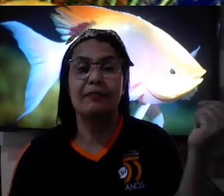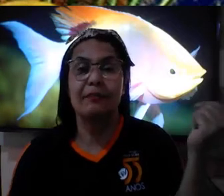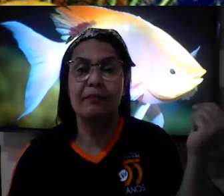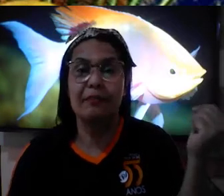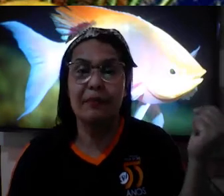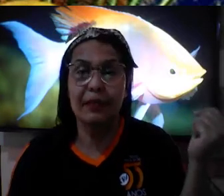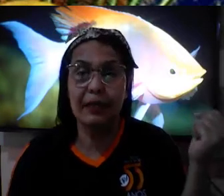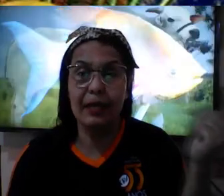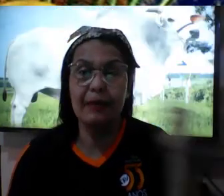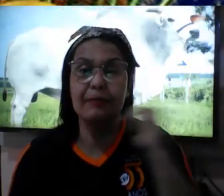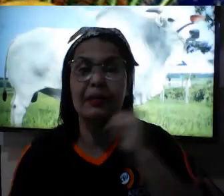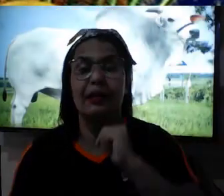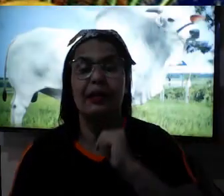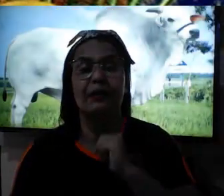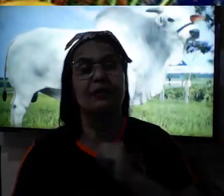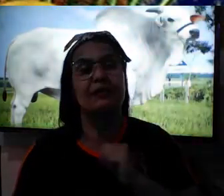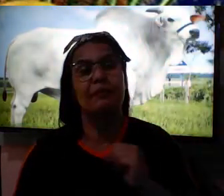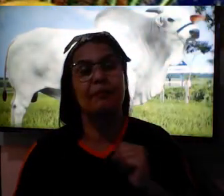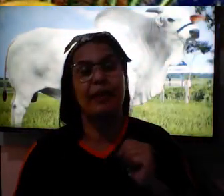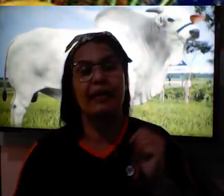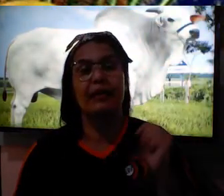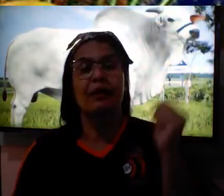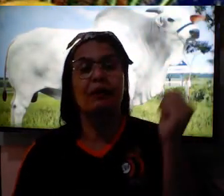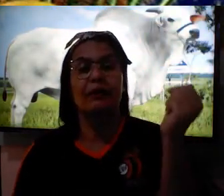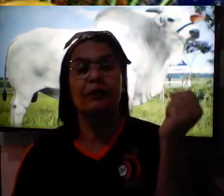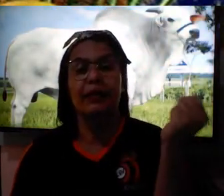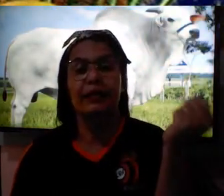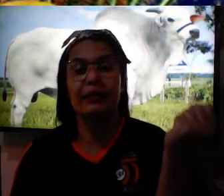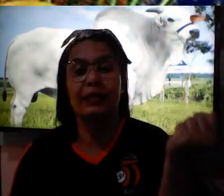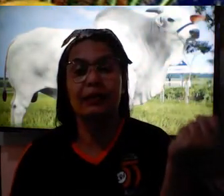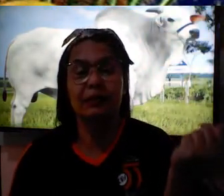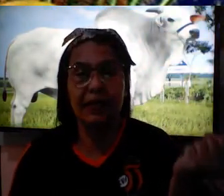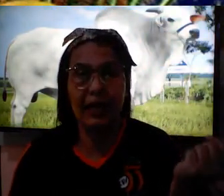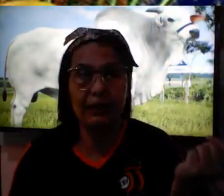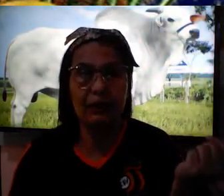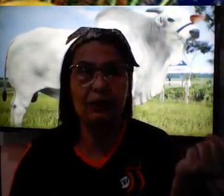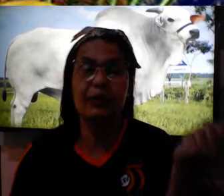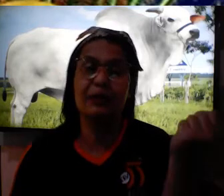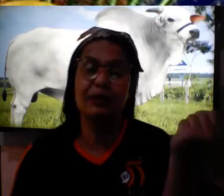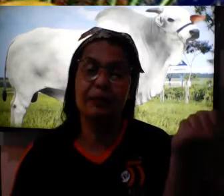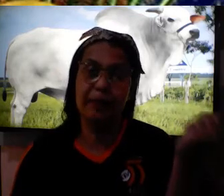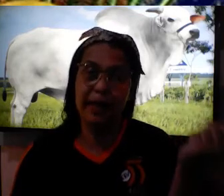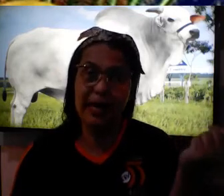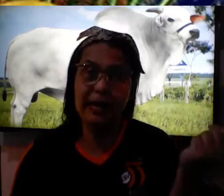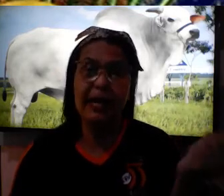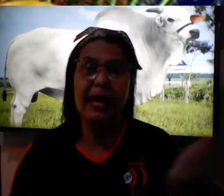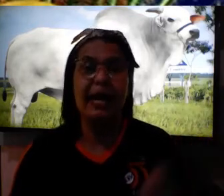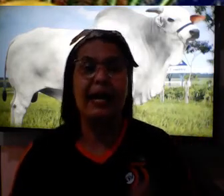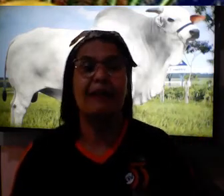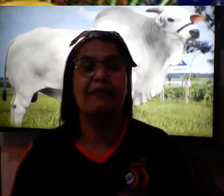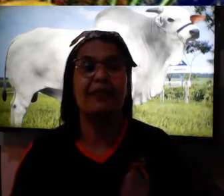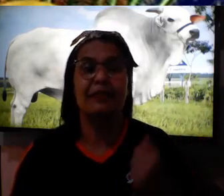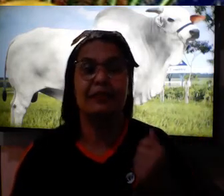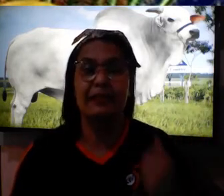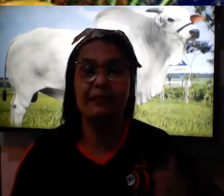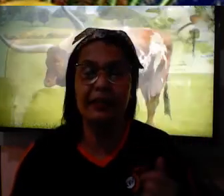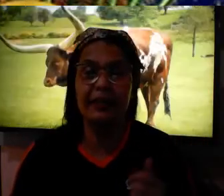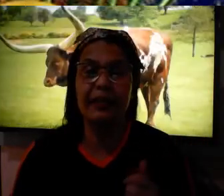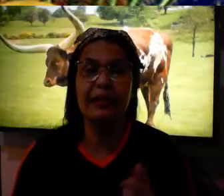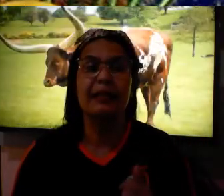ela queima a nossa pele. Quando entra em contato com a nossa pele, ela vai